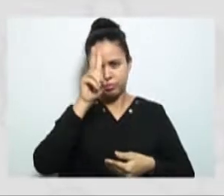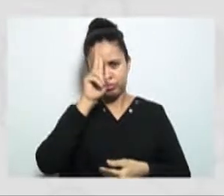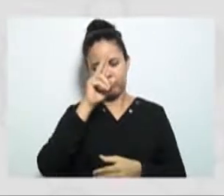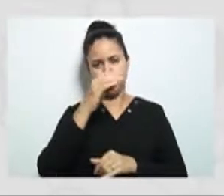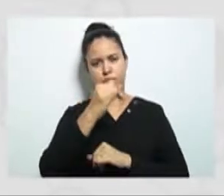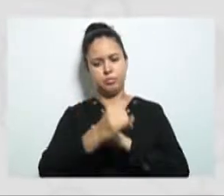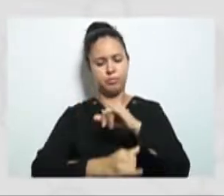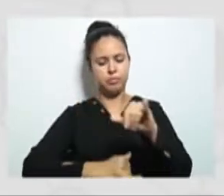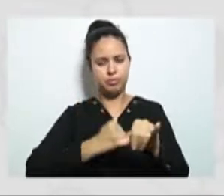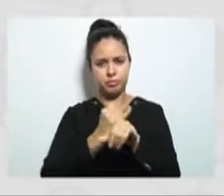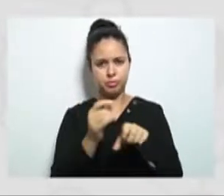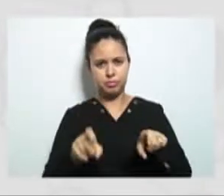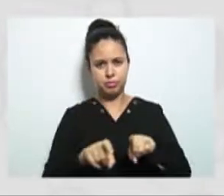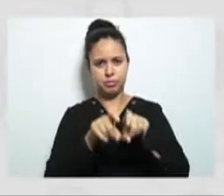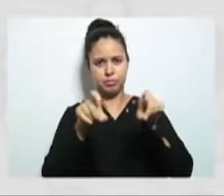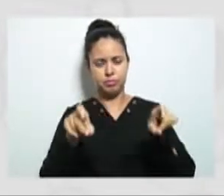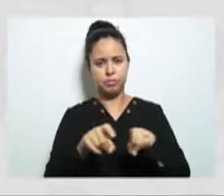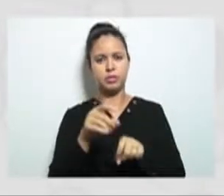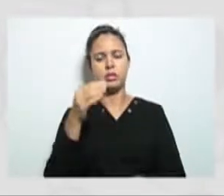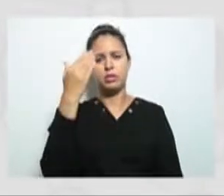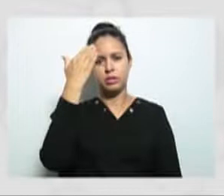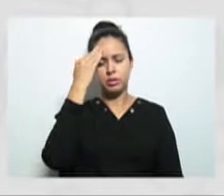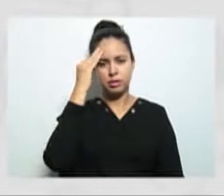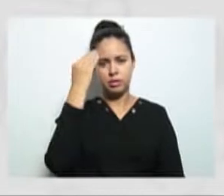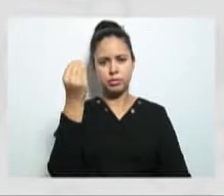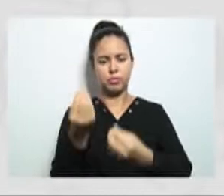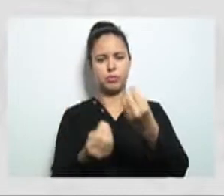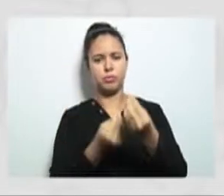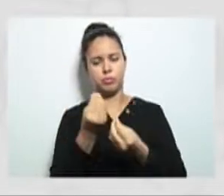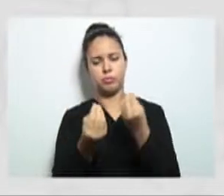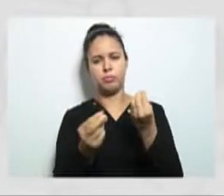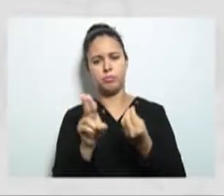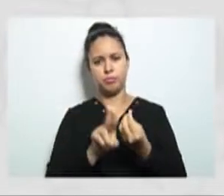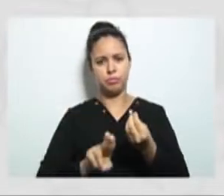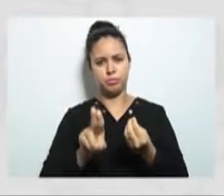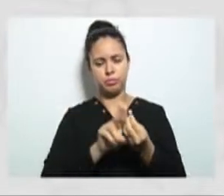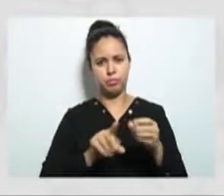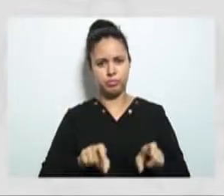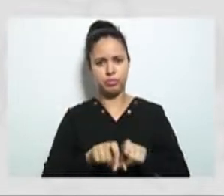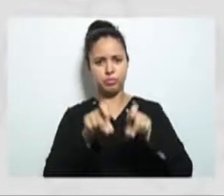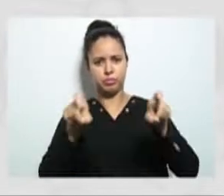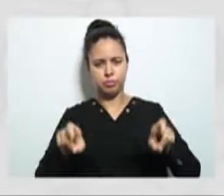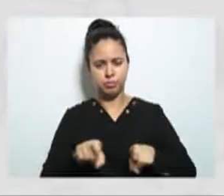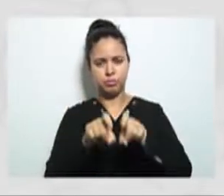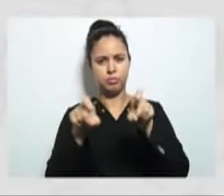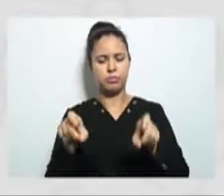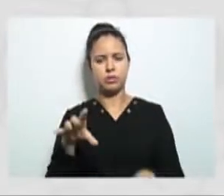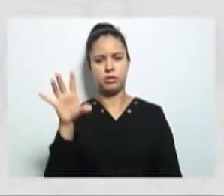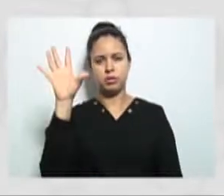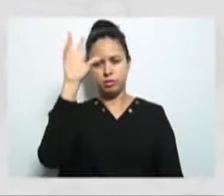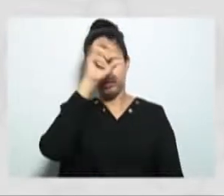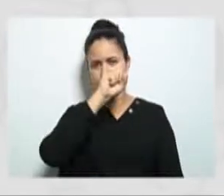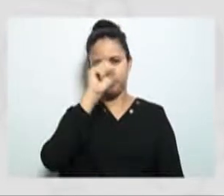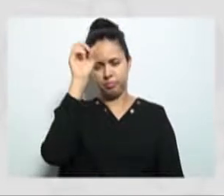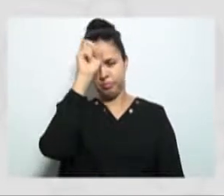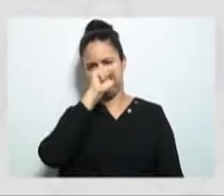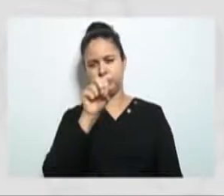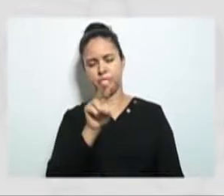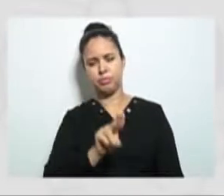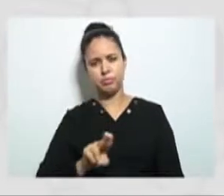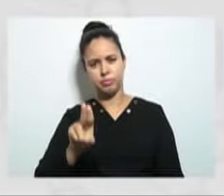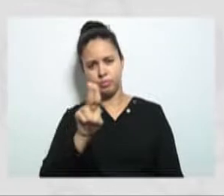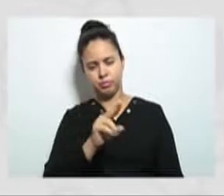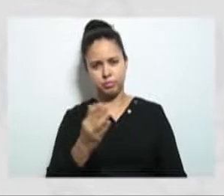entender o funcionamento de um computador, assim como de seus componentes, tá? Aprender a manipular arquivos e